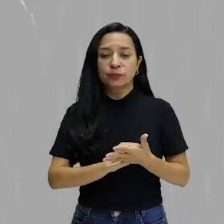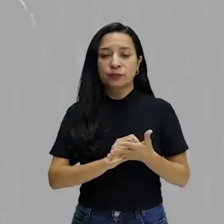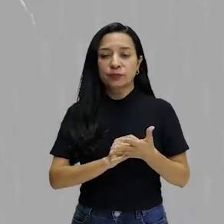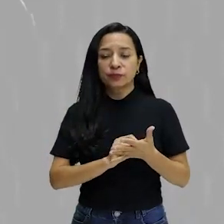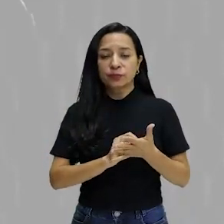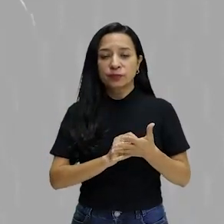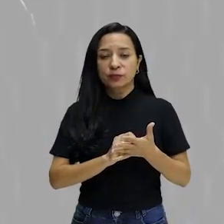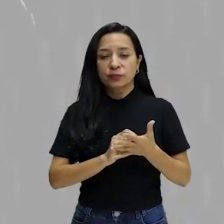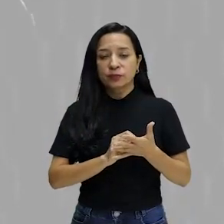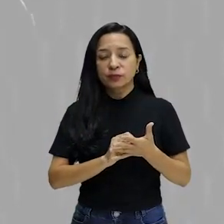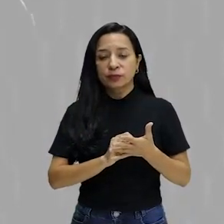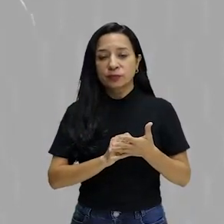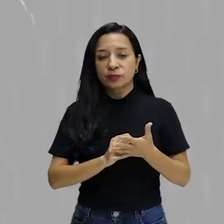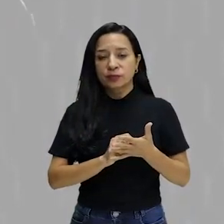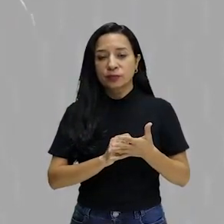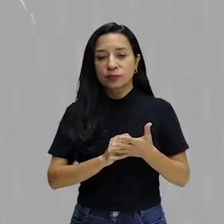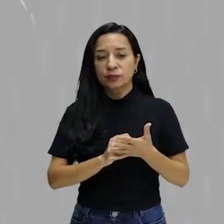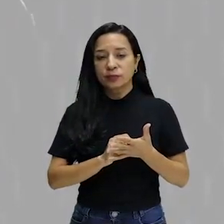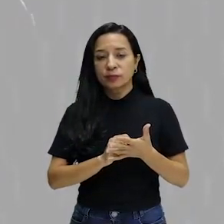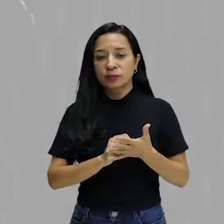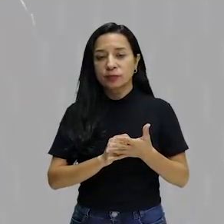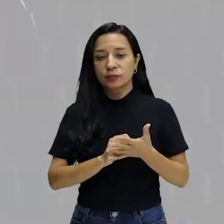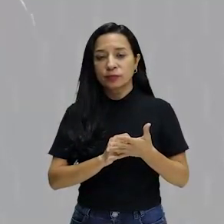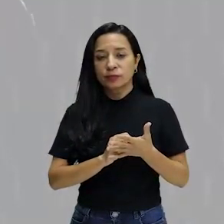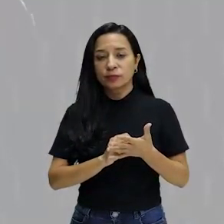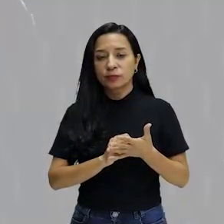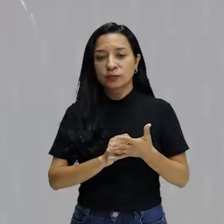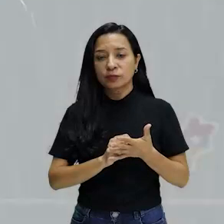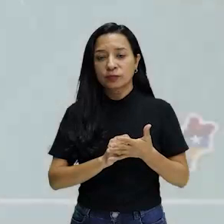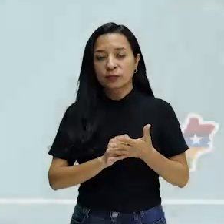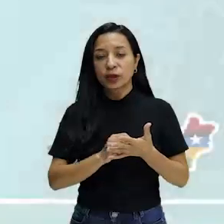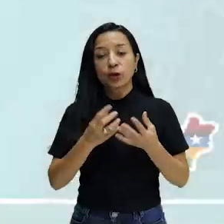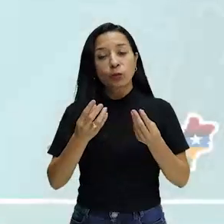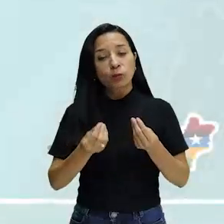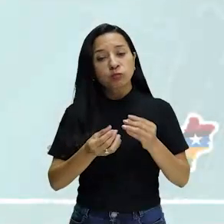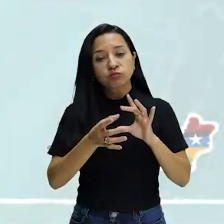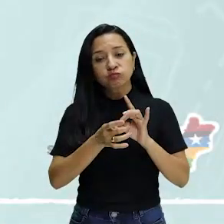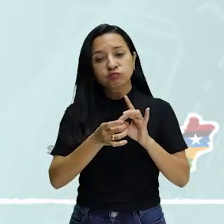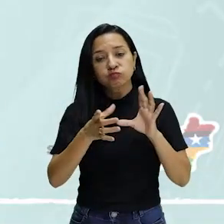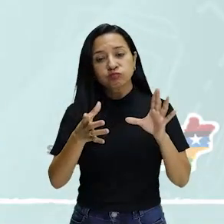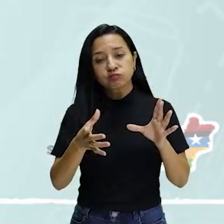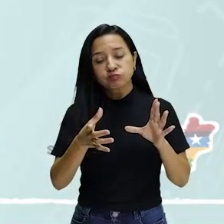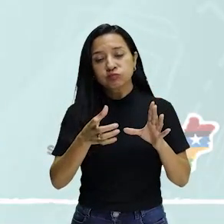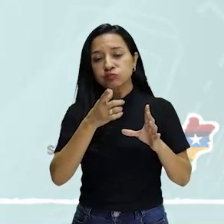pessoal, muita disponibilidade de água, ok?